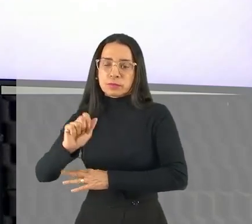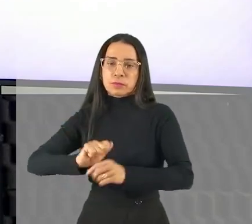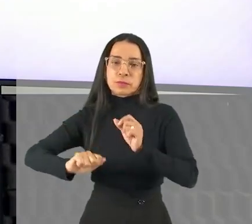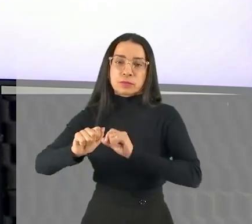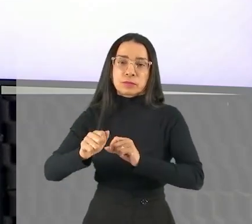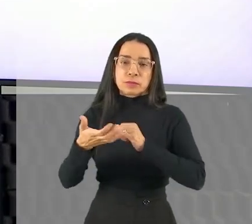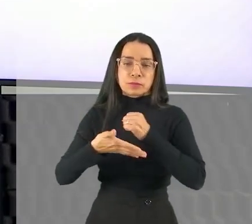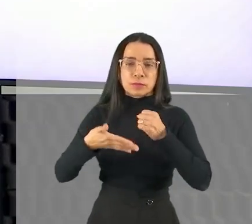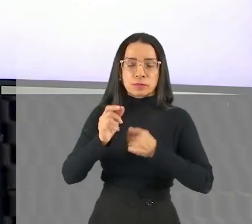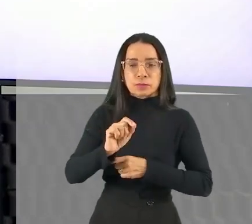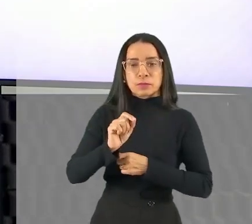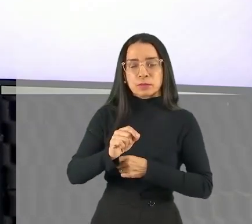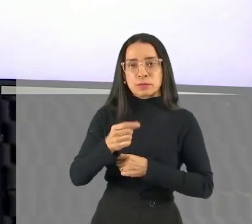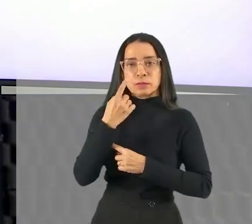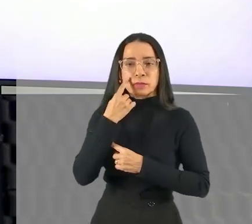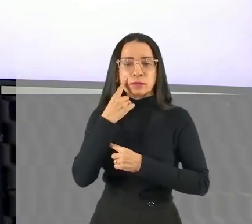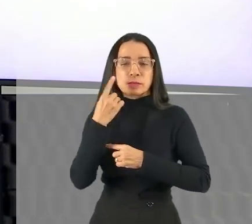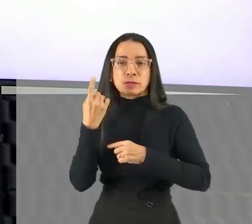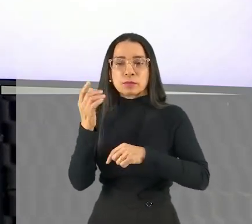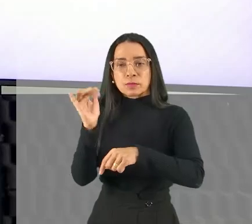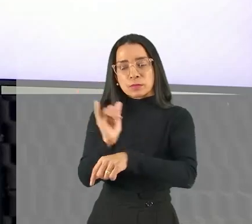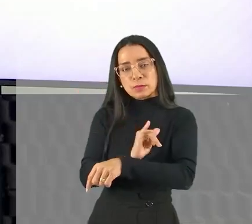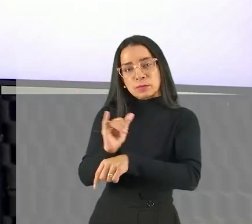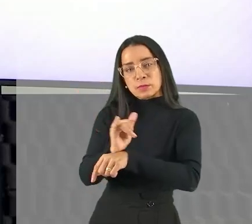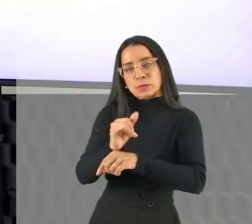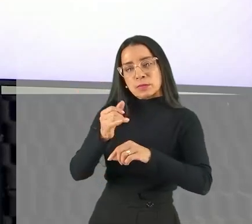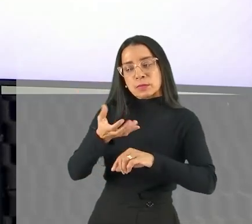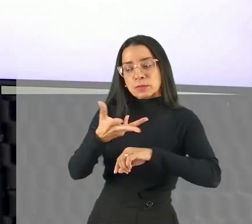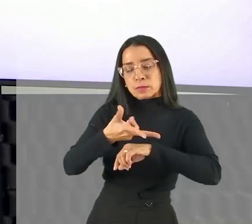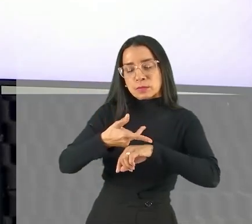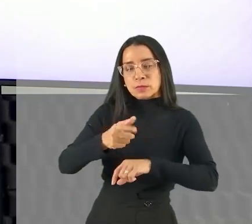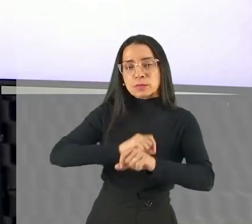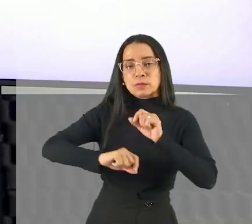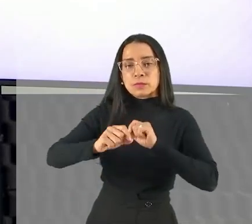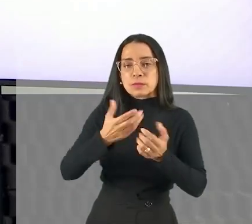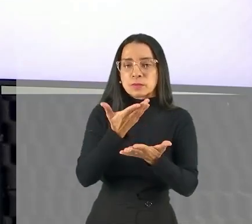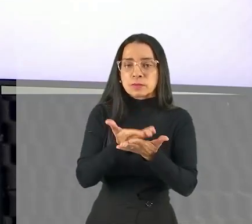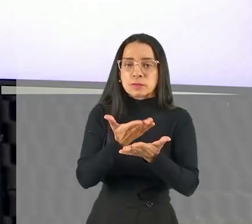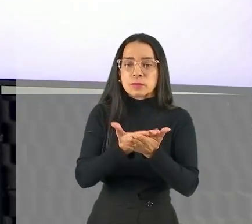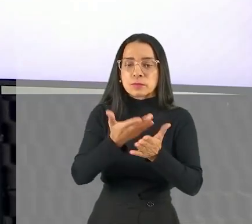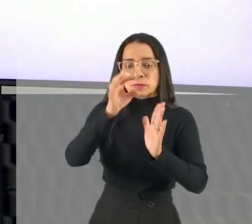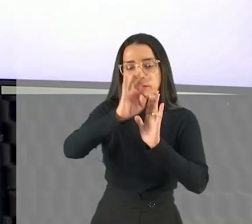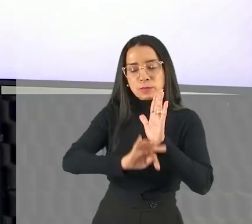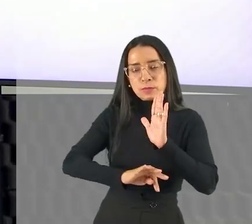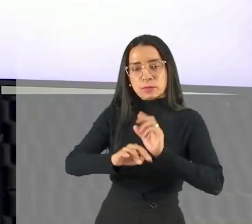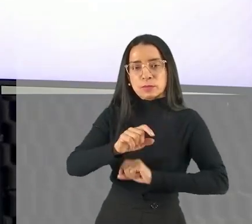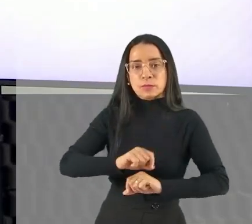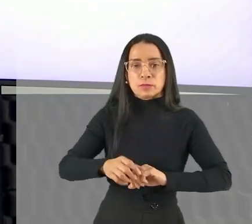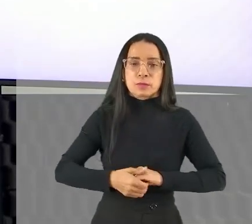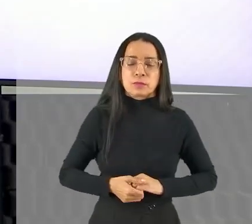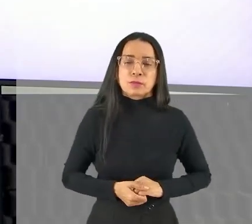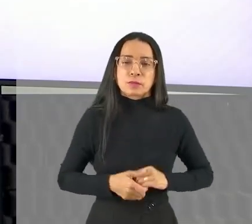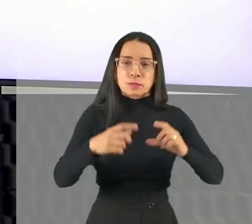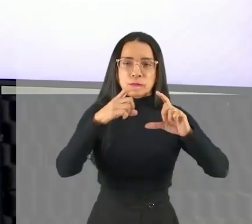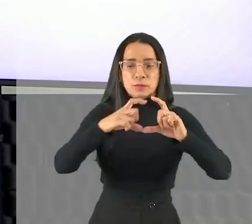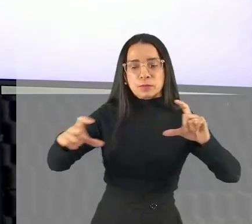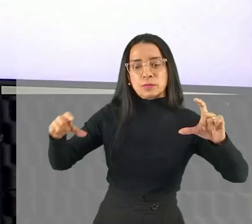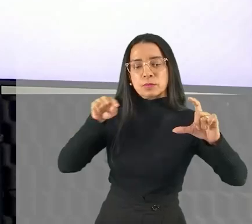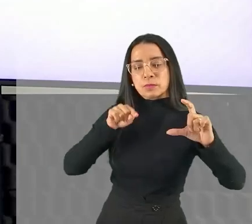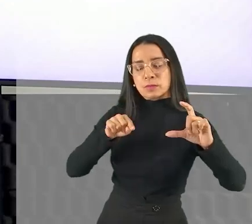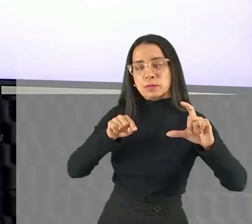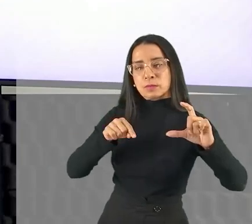vai estar estudando, perpassando por esse texto. No texto, os argumentos